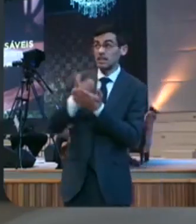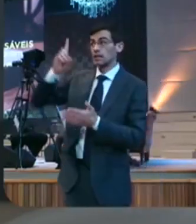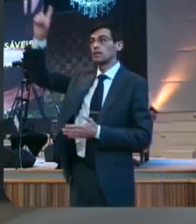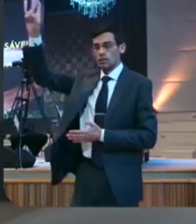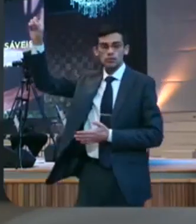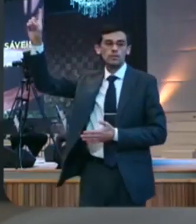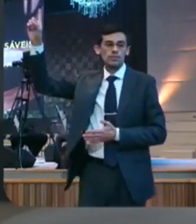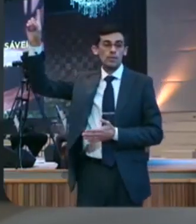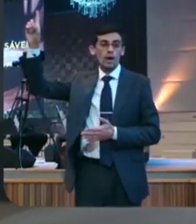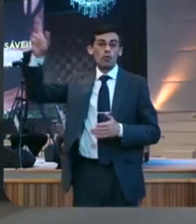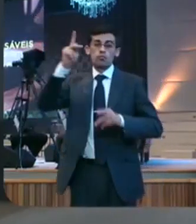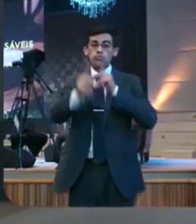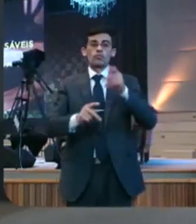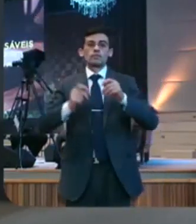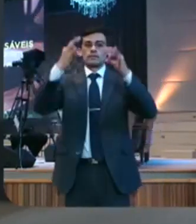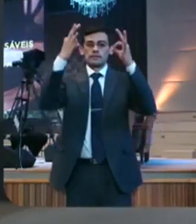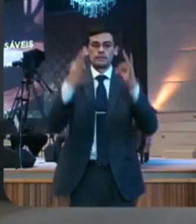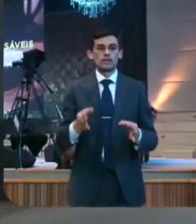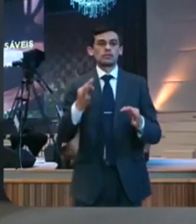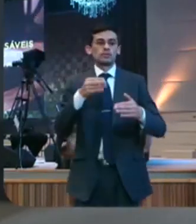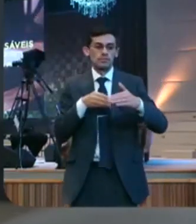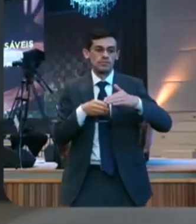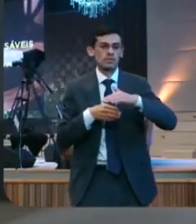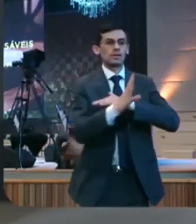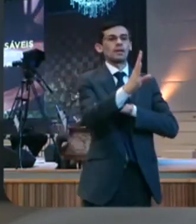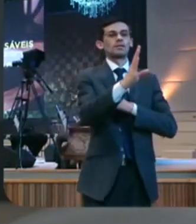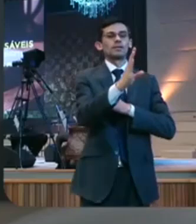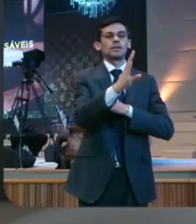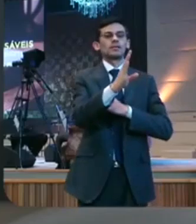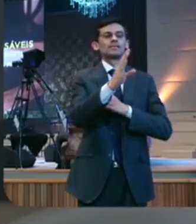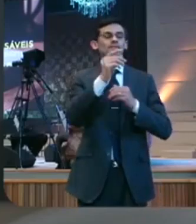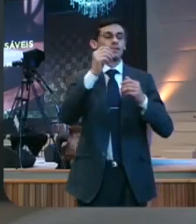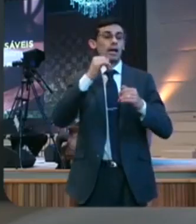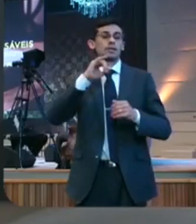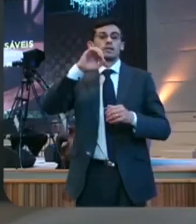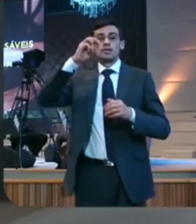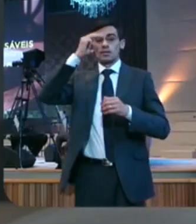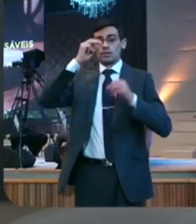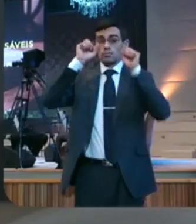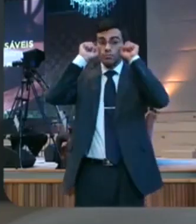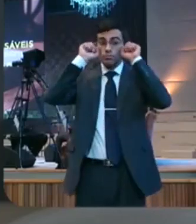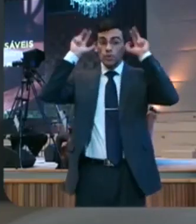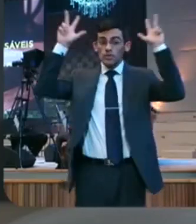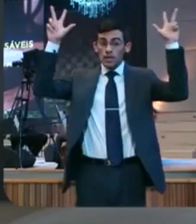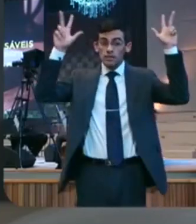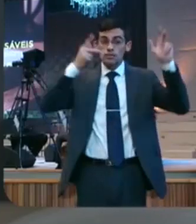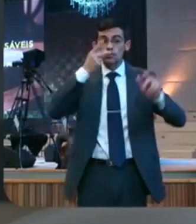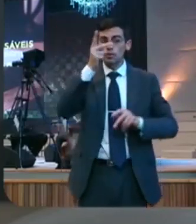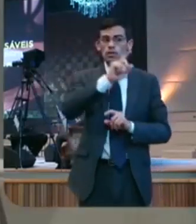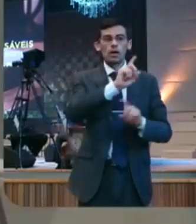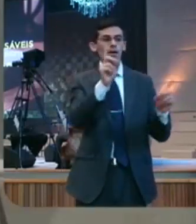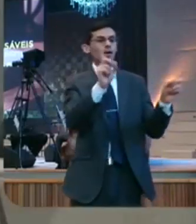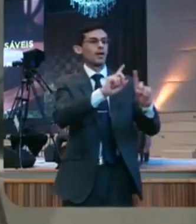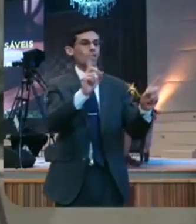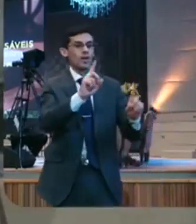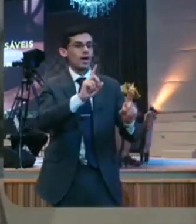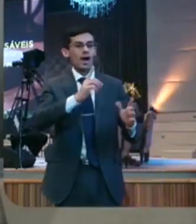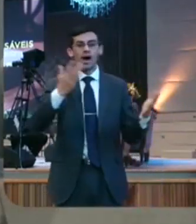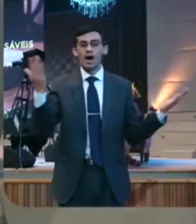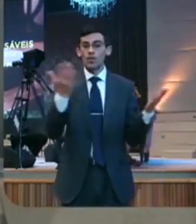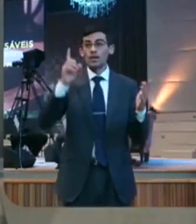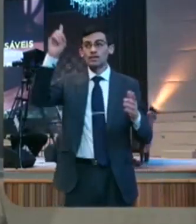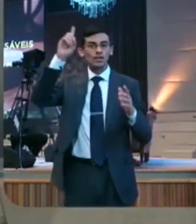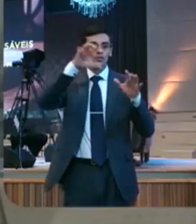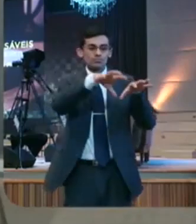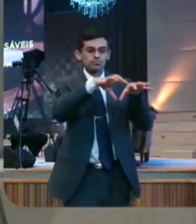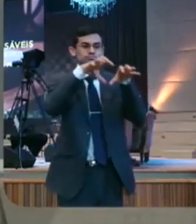agora nós estamos prontos, nós queremos entrar na terra. Aí Moisés vai dizer para eles: não entrem na terra, porque agora Deus já